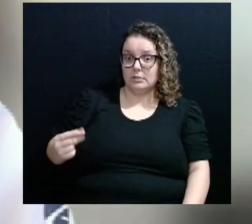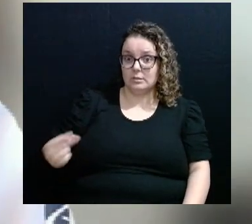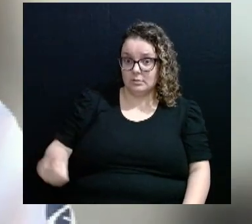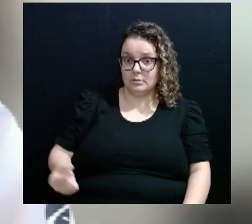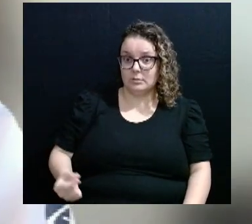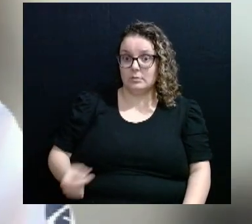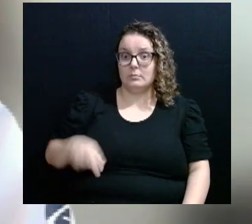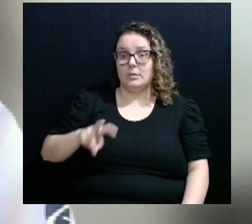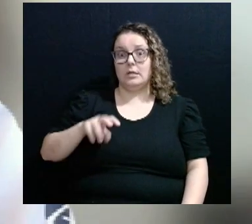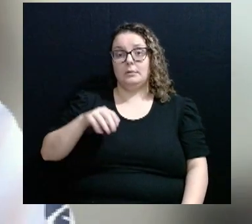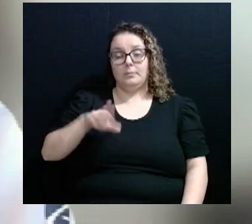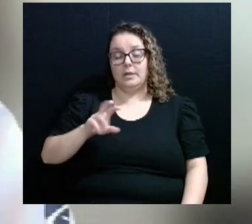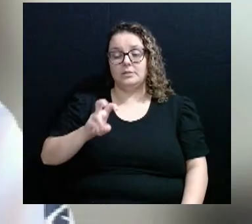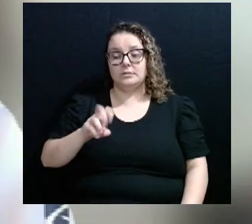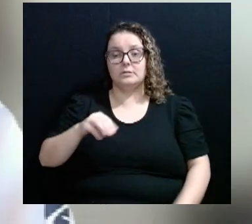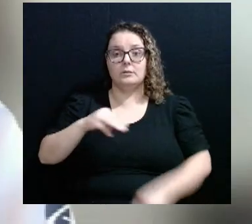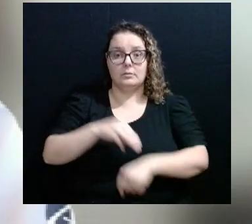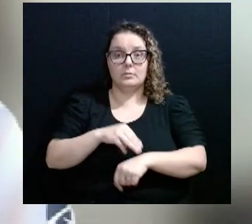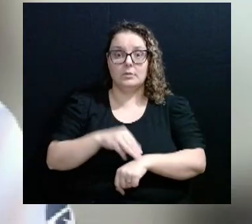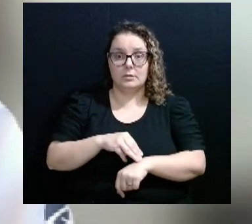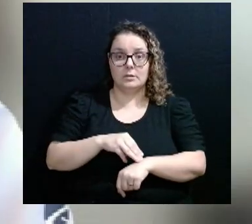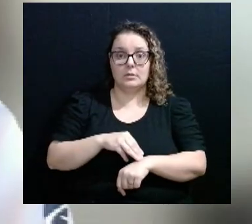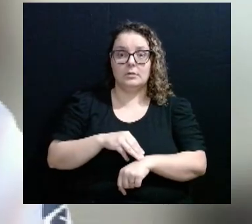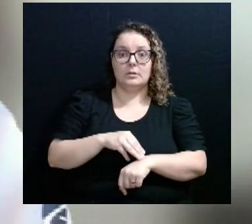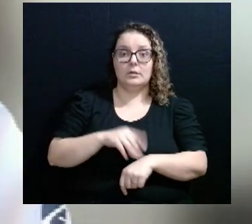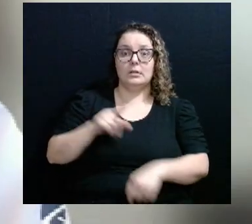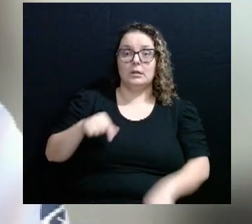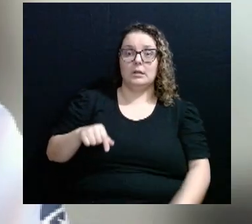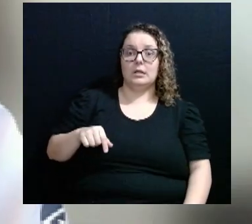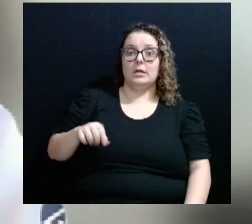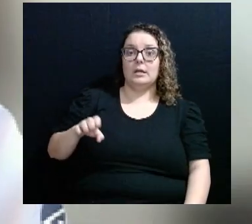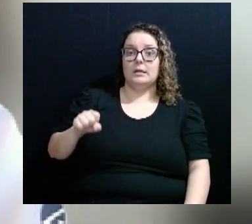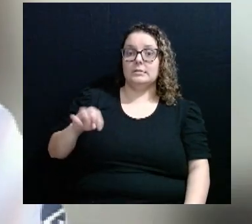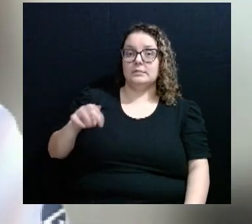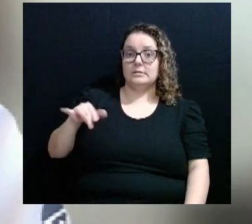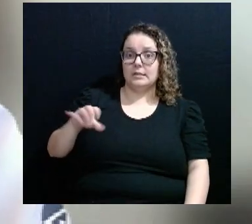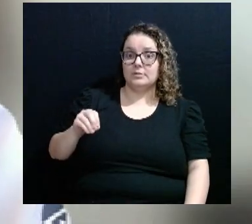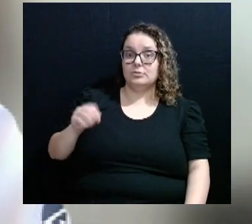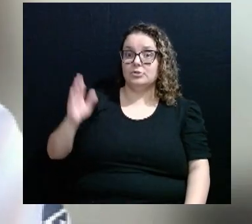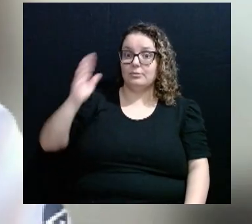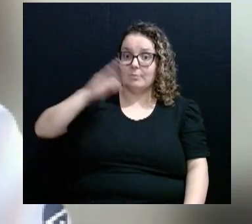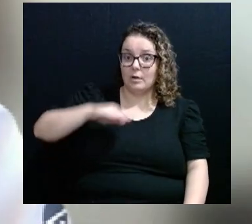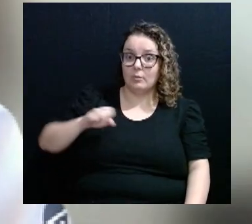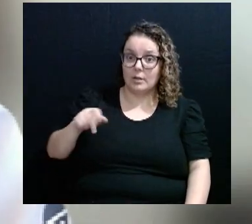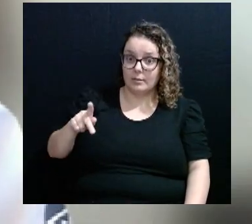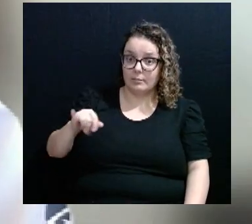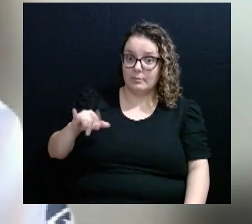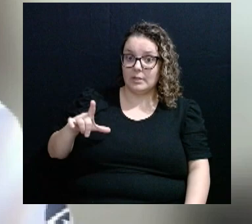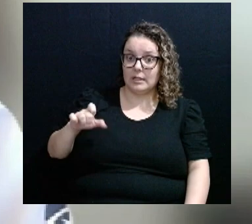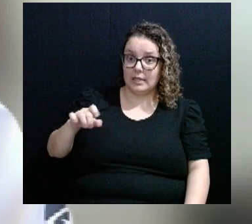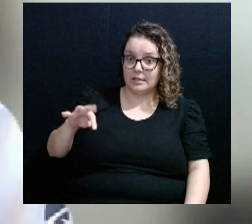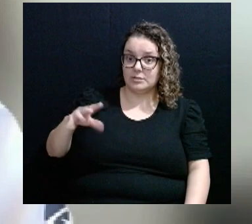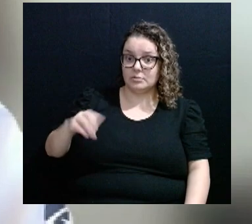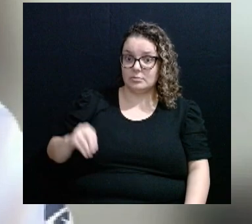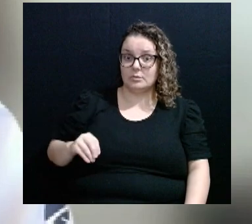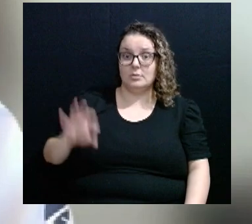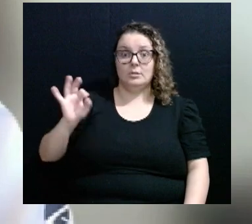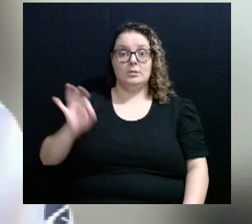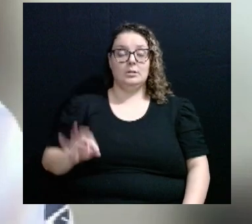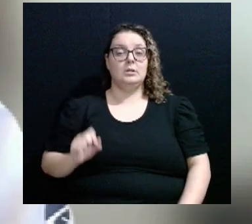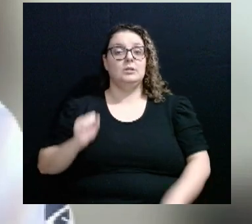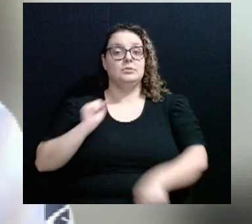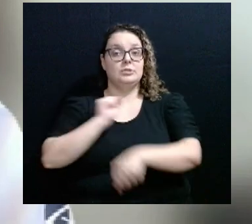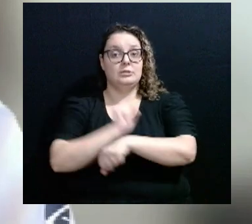se prolonga além de 5 minutos, que aí a gente começa a chamar de estado de mal epilético, é quando